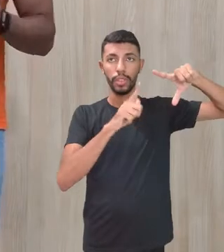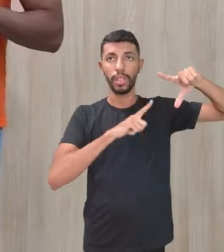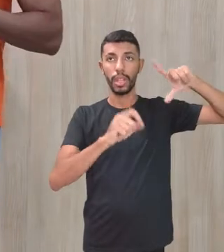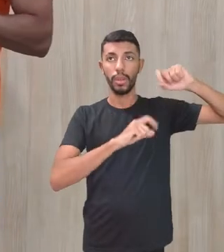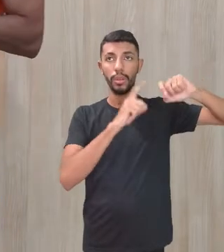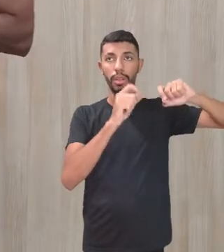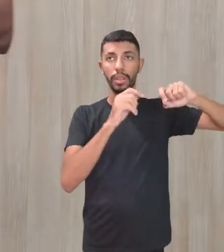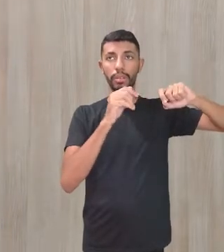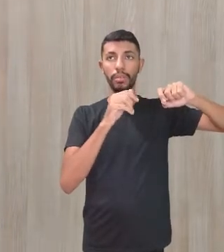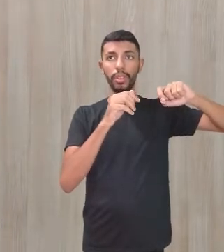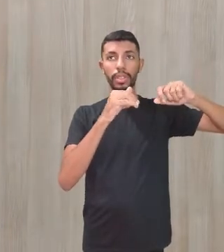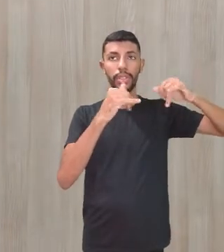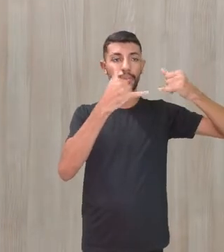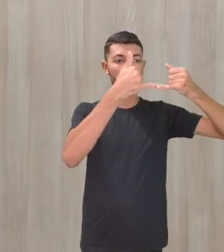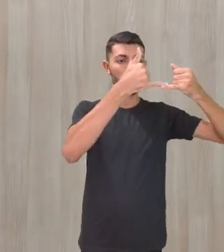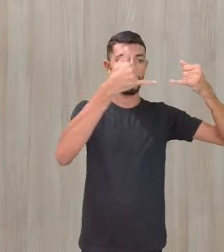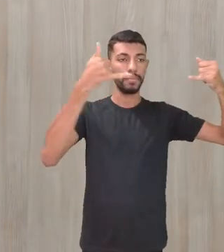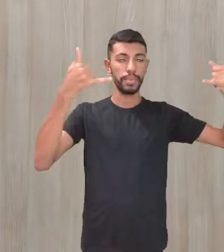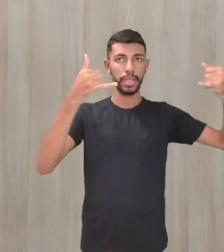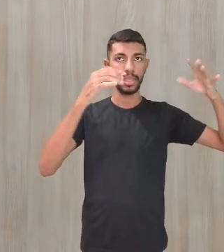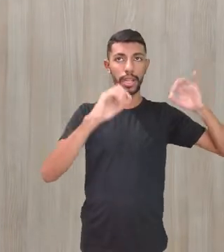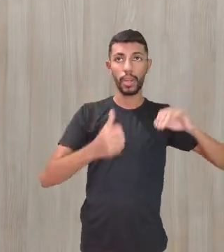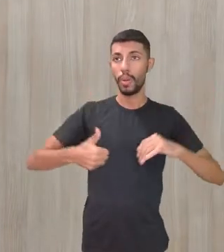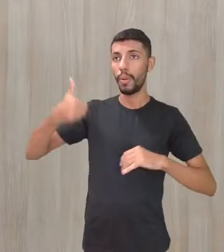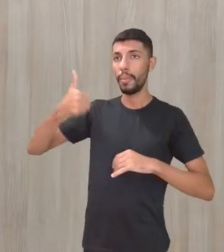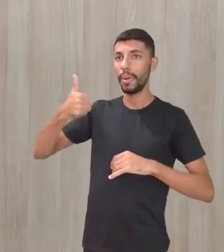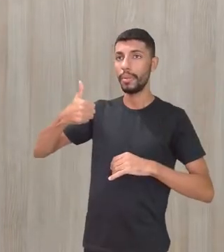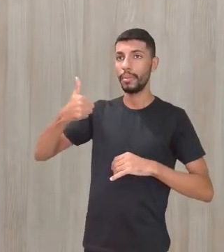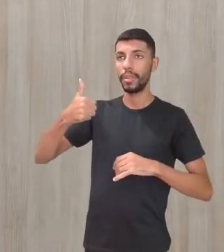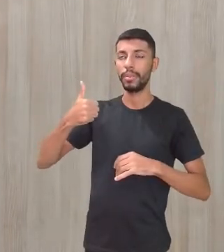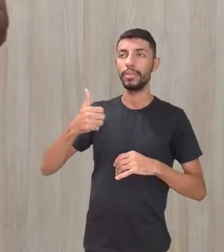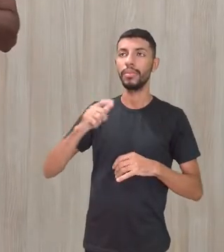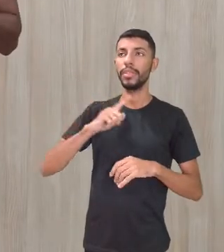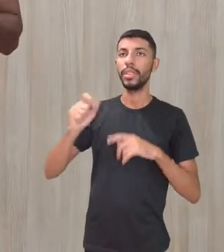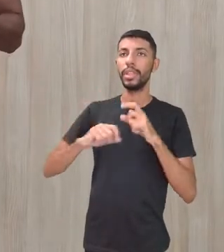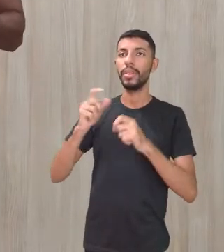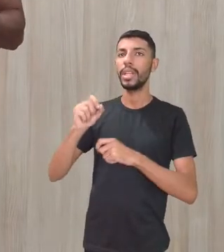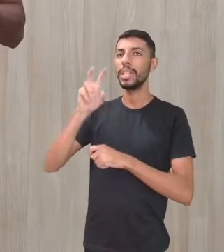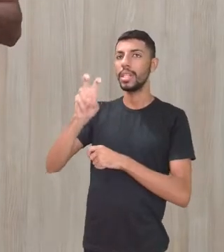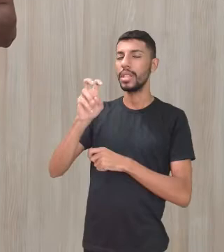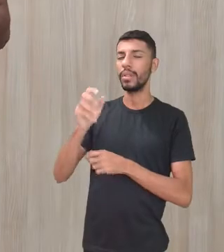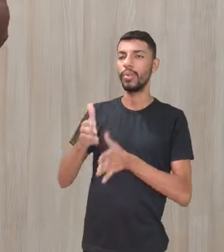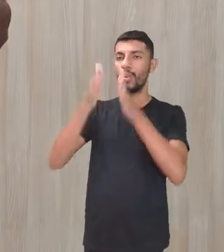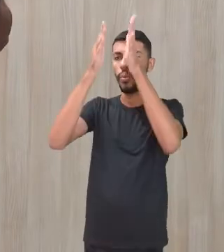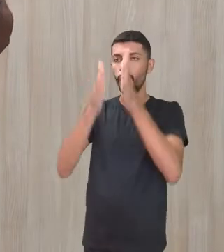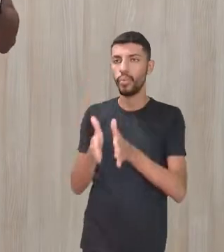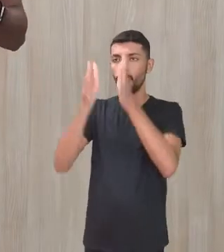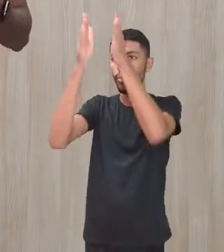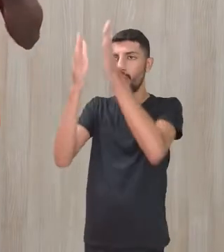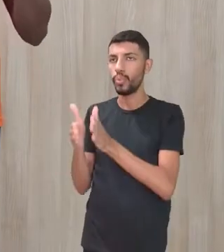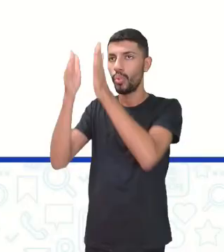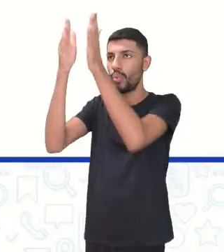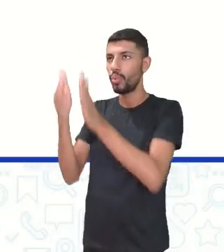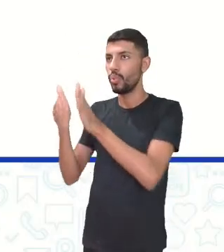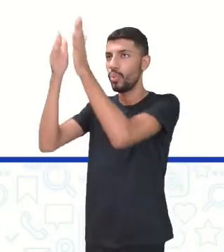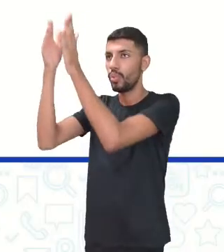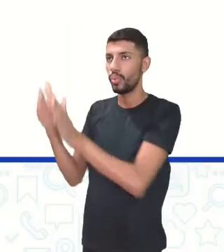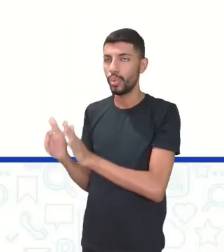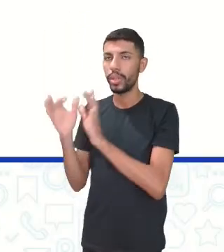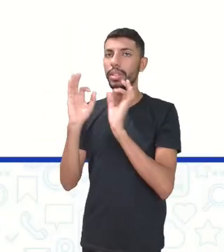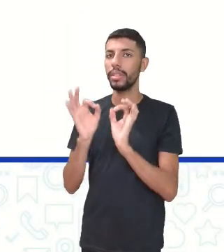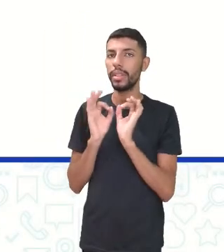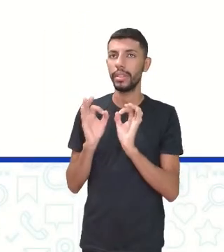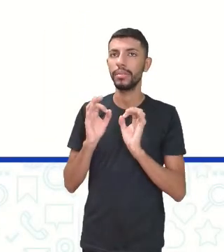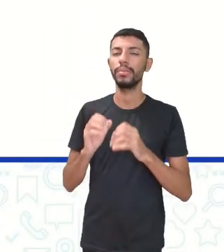Então, a gente tem no primeiro retângulo 5 divisórias, né? Eu dividi o retângulo todinho em 5